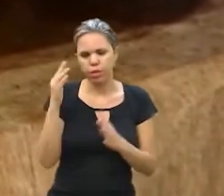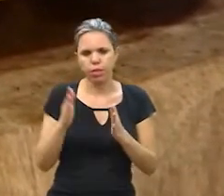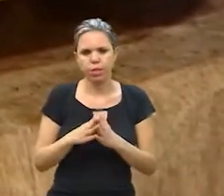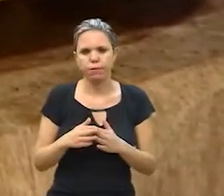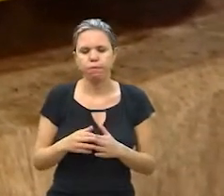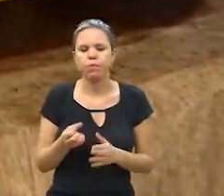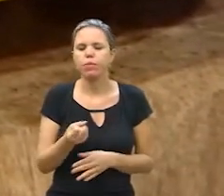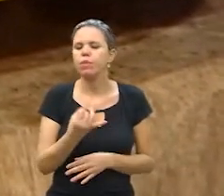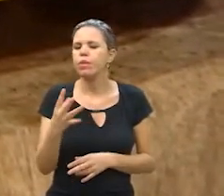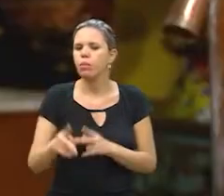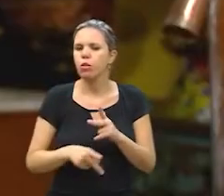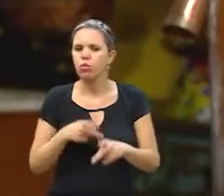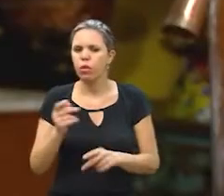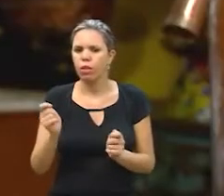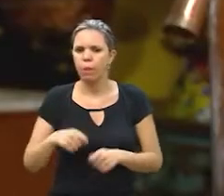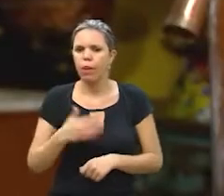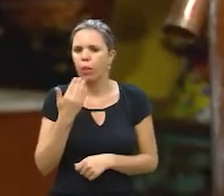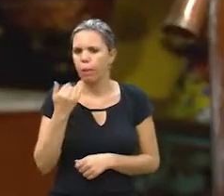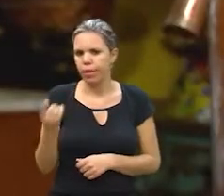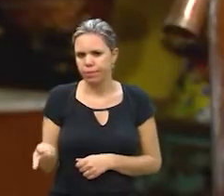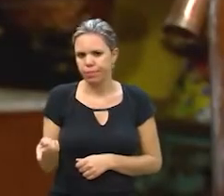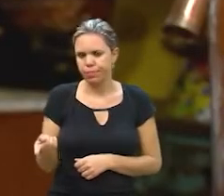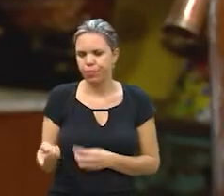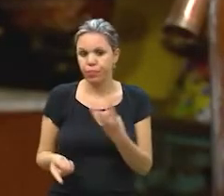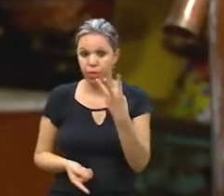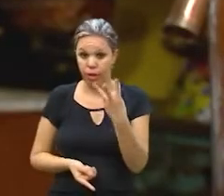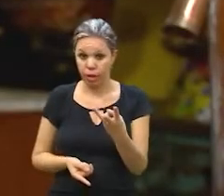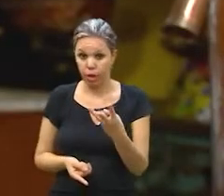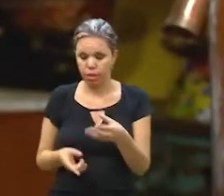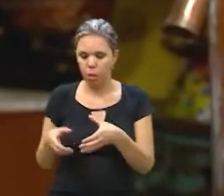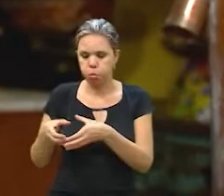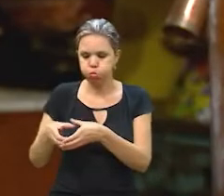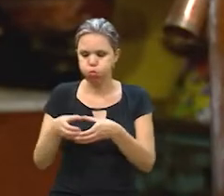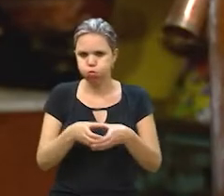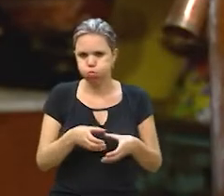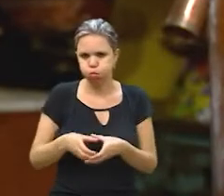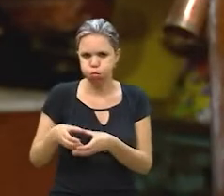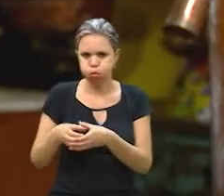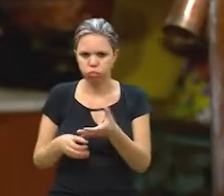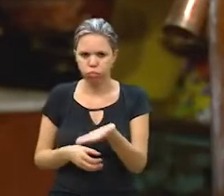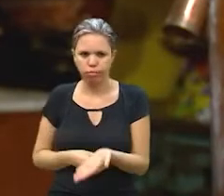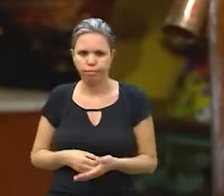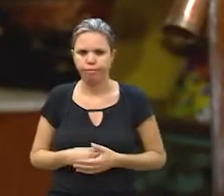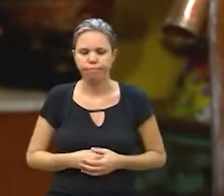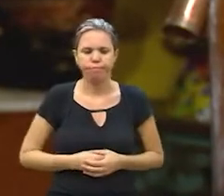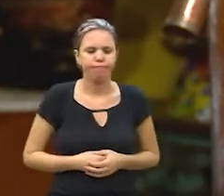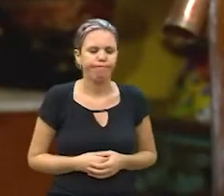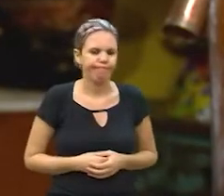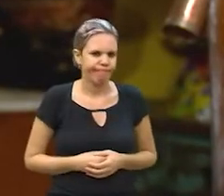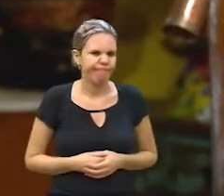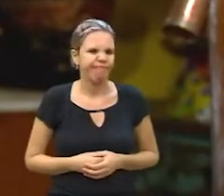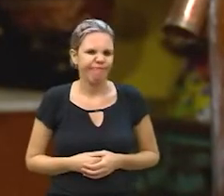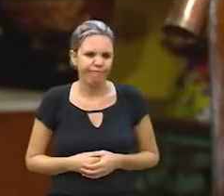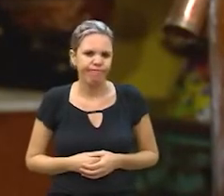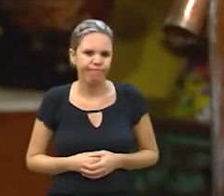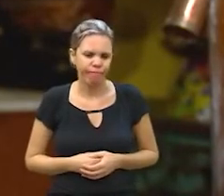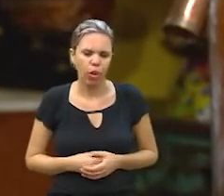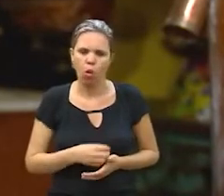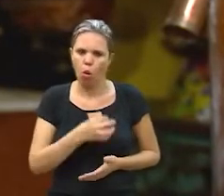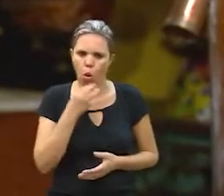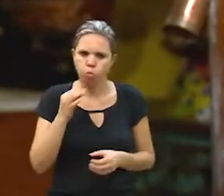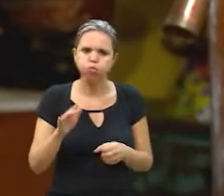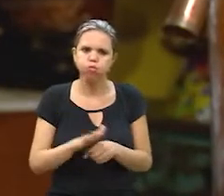casa, rende quantas porções? Olha, rende umas 3 porções. 3 porções. Isso. Bem farto. Bem